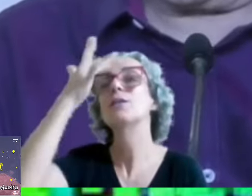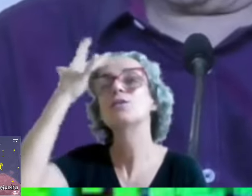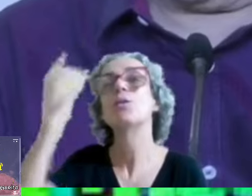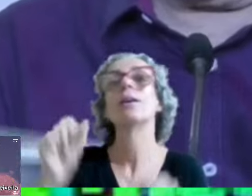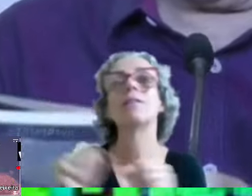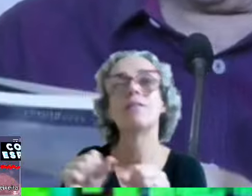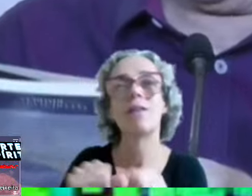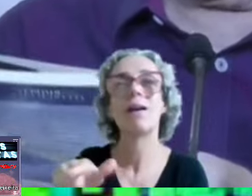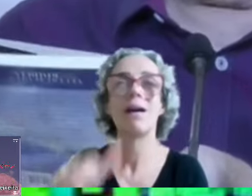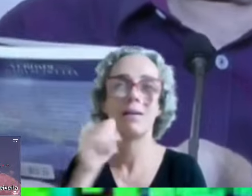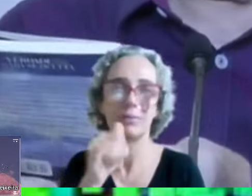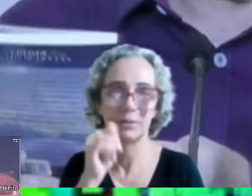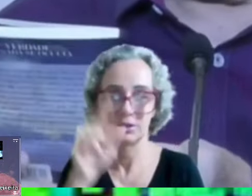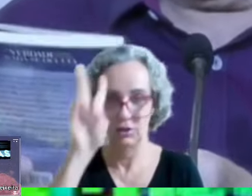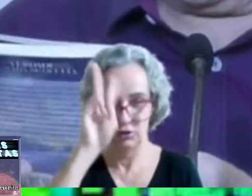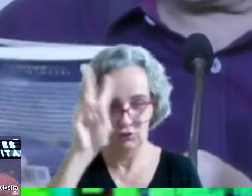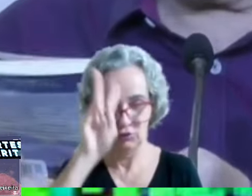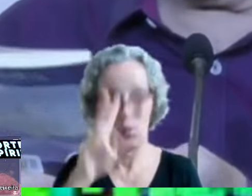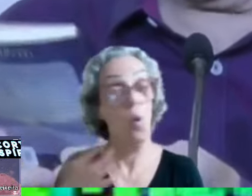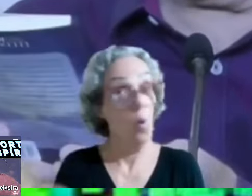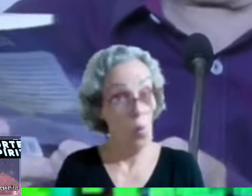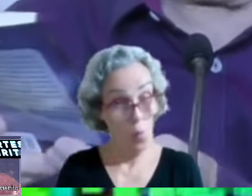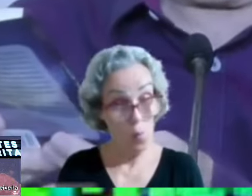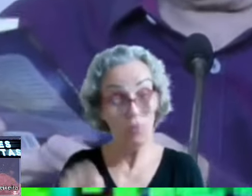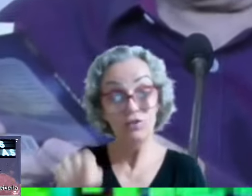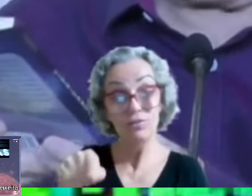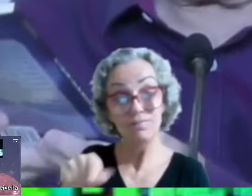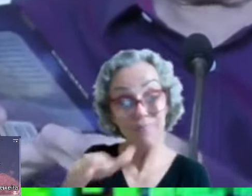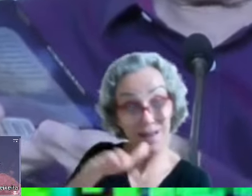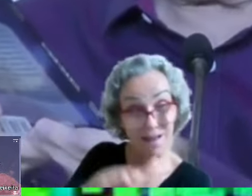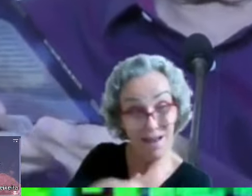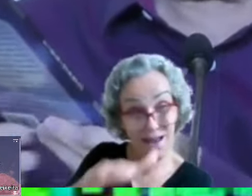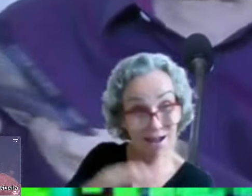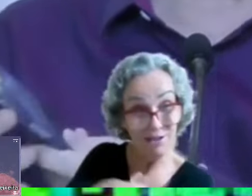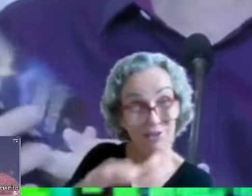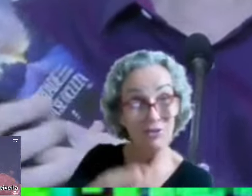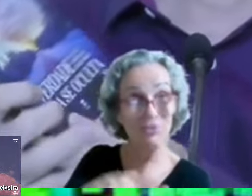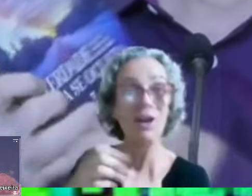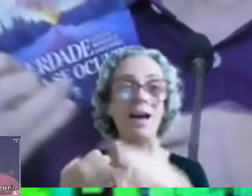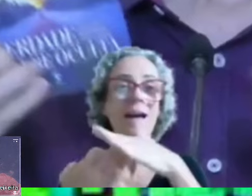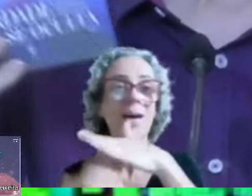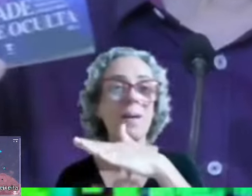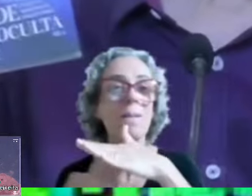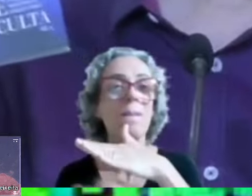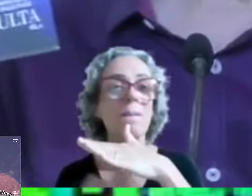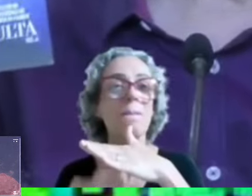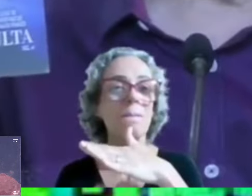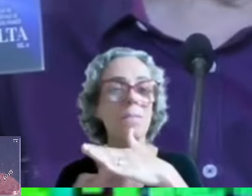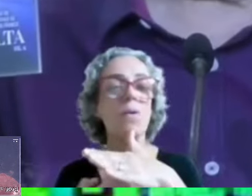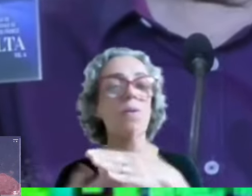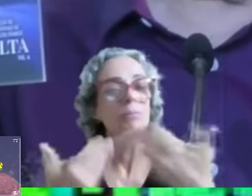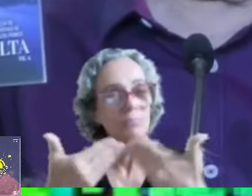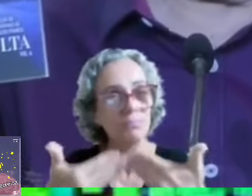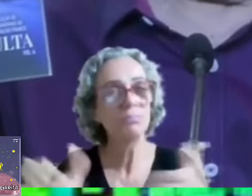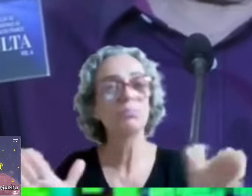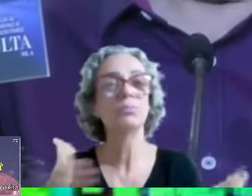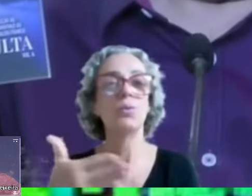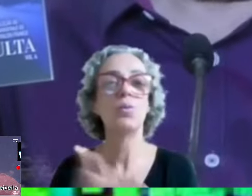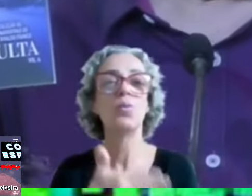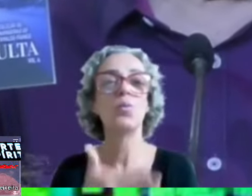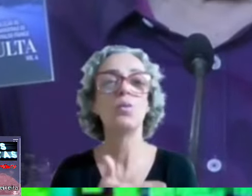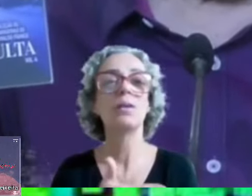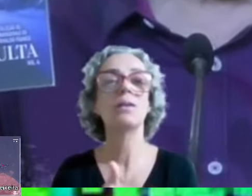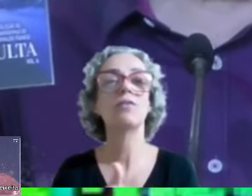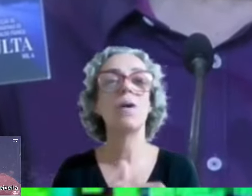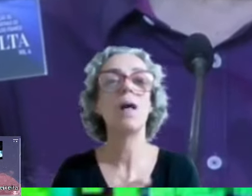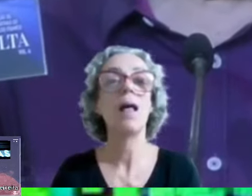a nossa editora lança o livro Da Verdade, Nada Se Oculta.